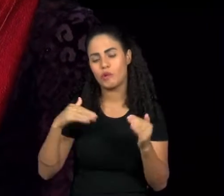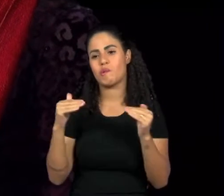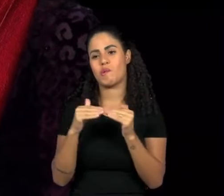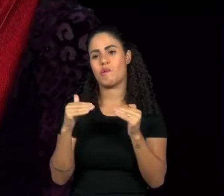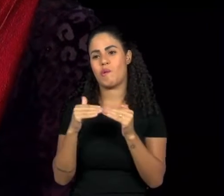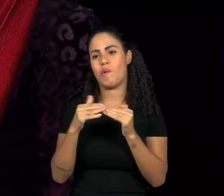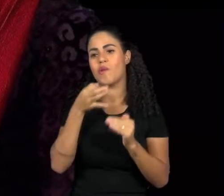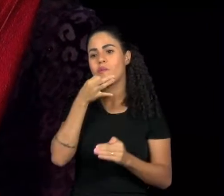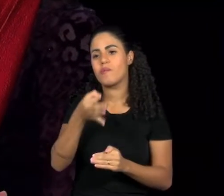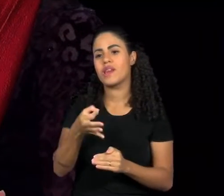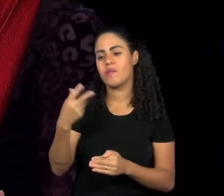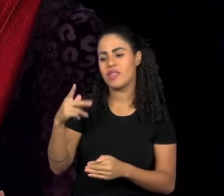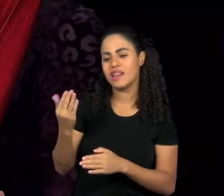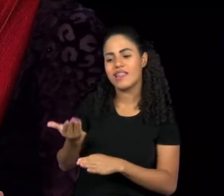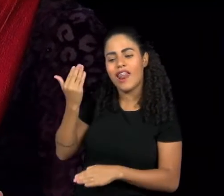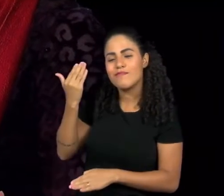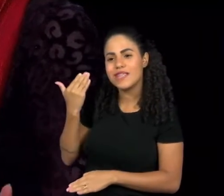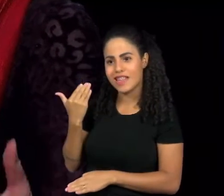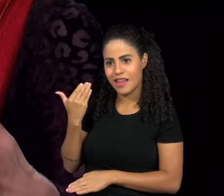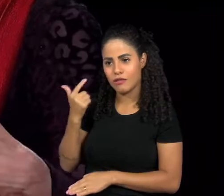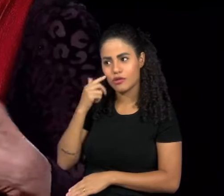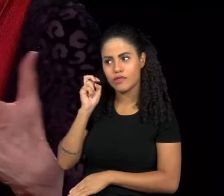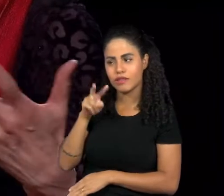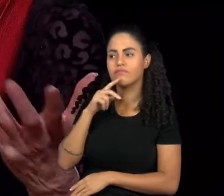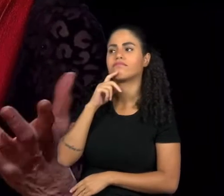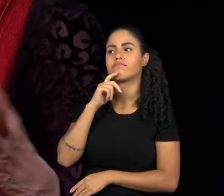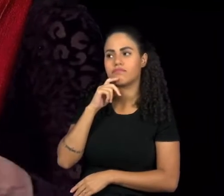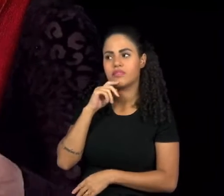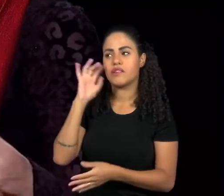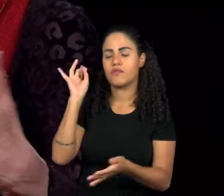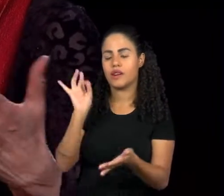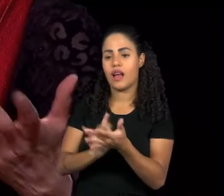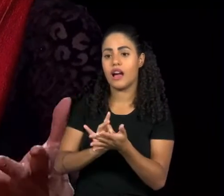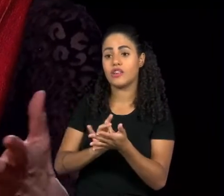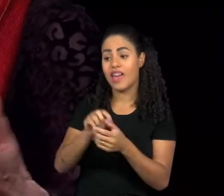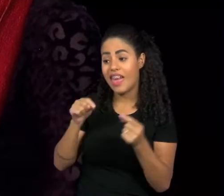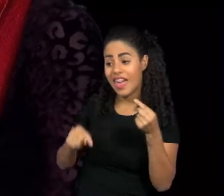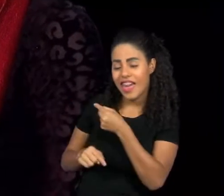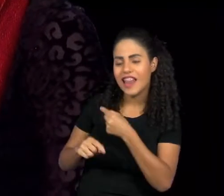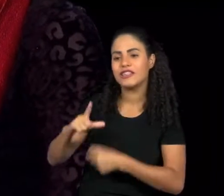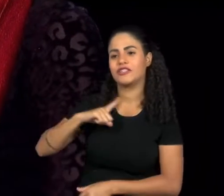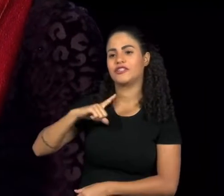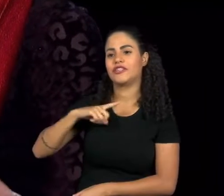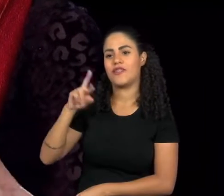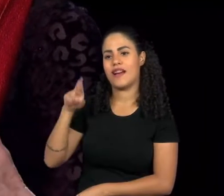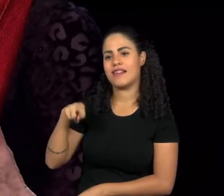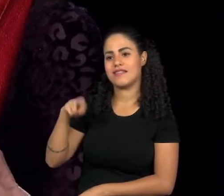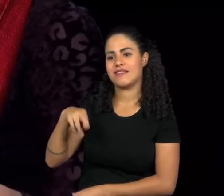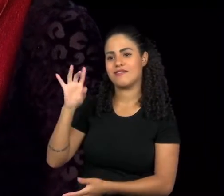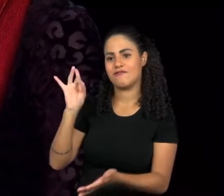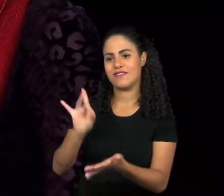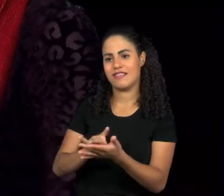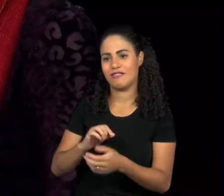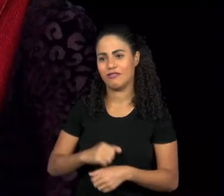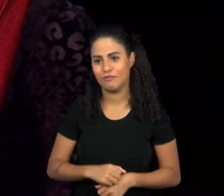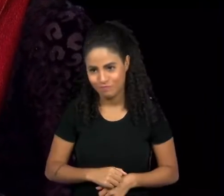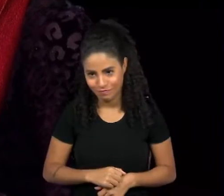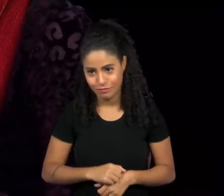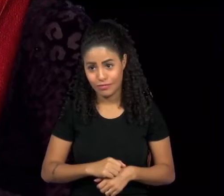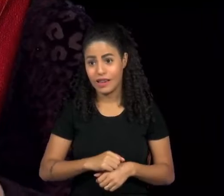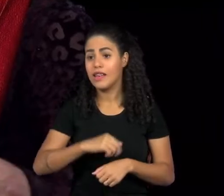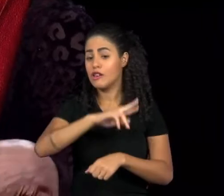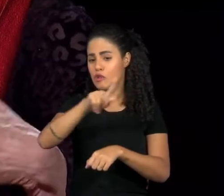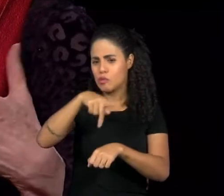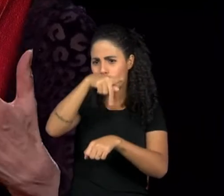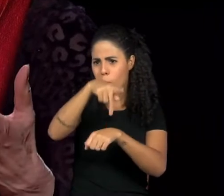Porque a gente sempre imagina que vai ser tudo flores. Nós moramos num país